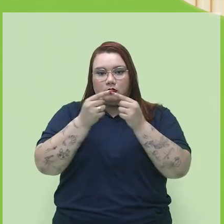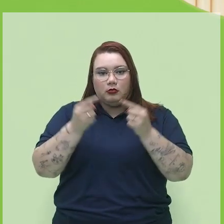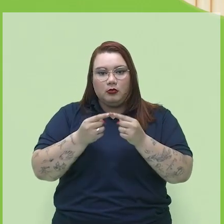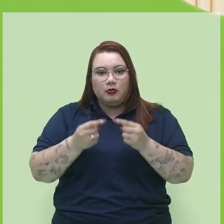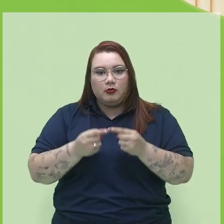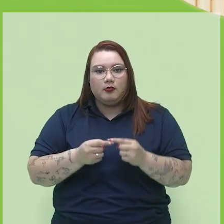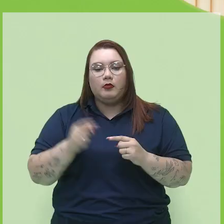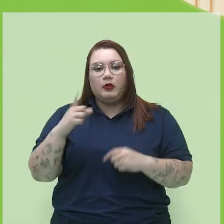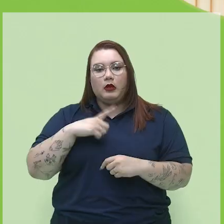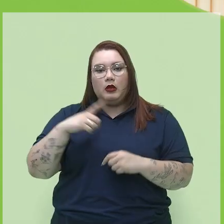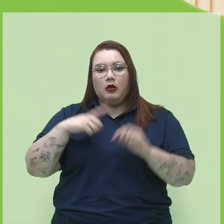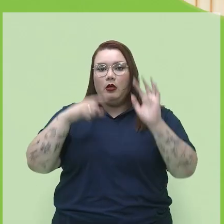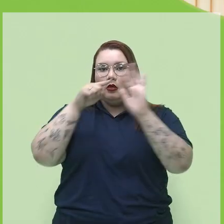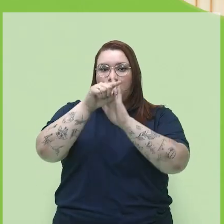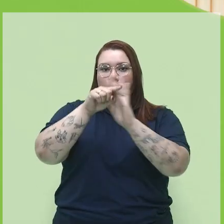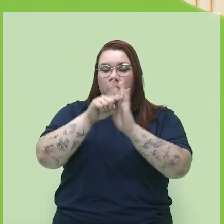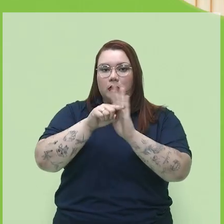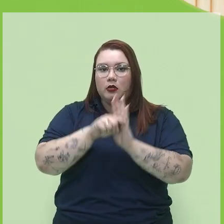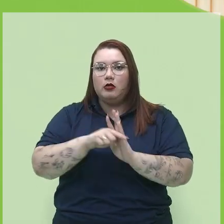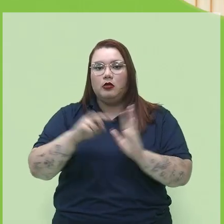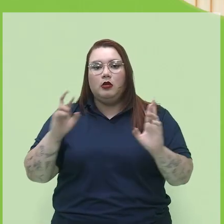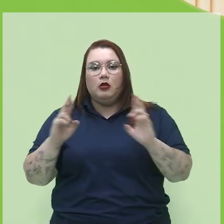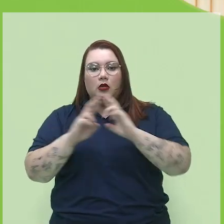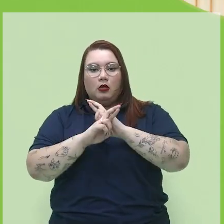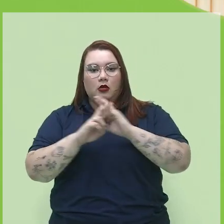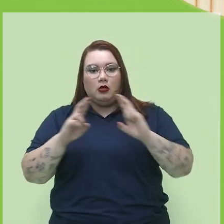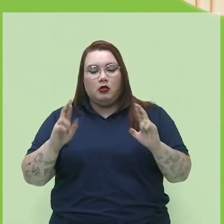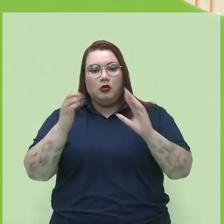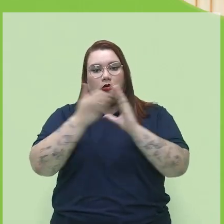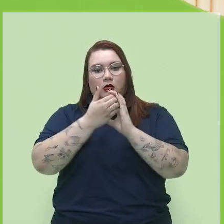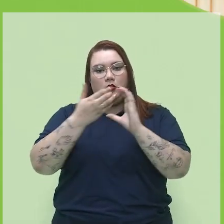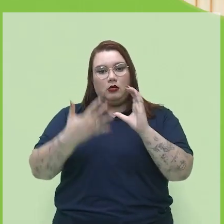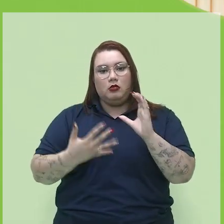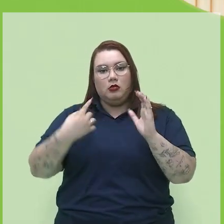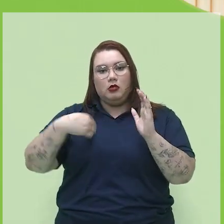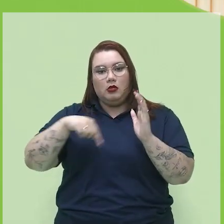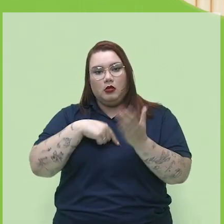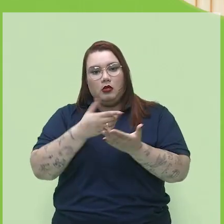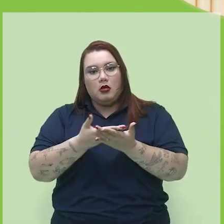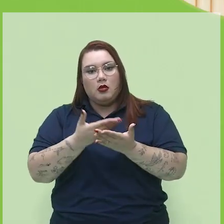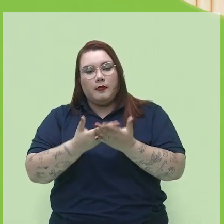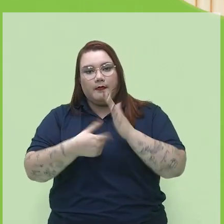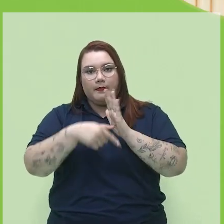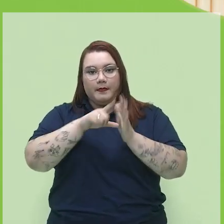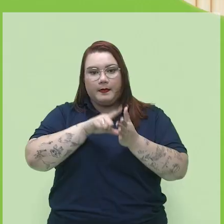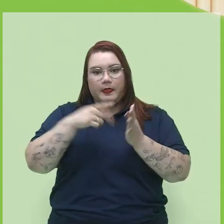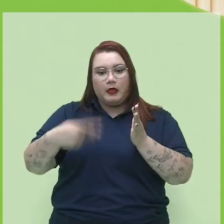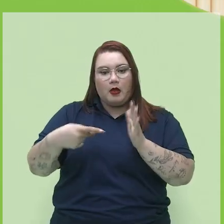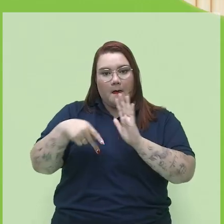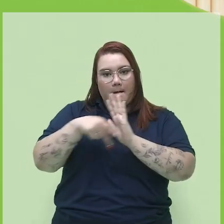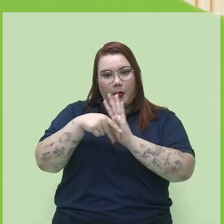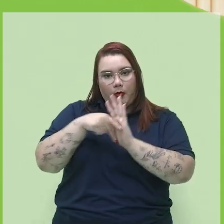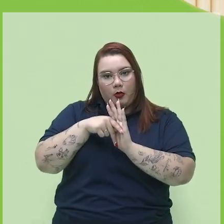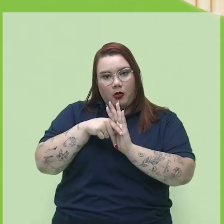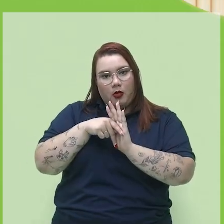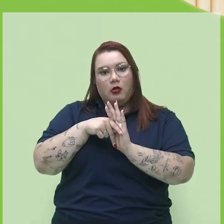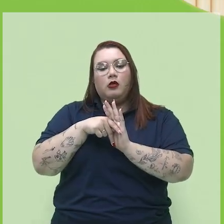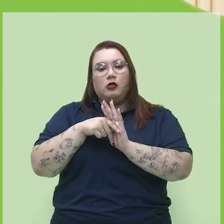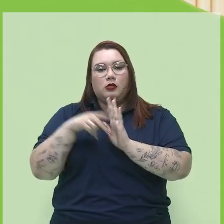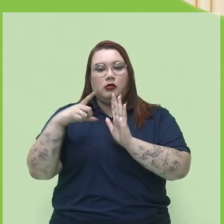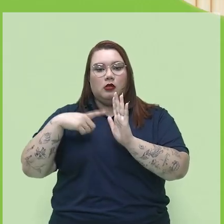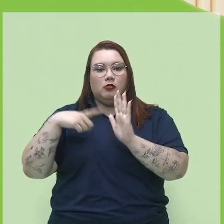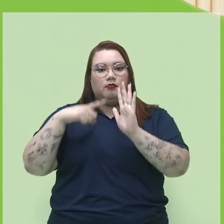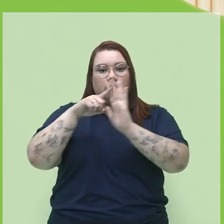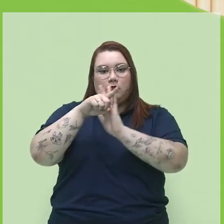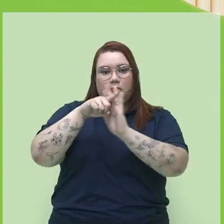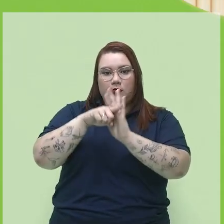né, temos aí a pesquisa relacionada nas características que a gente viu anteriormente dos planetas que se busca,